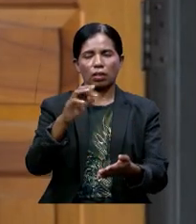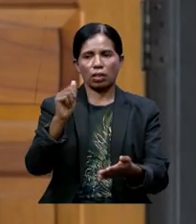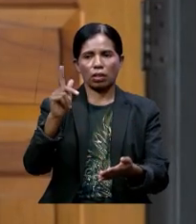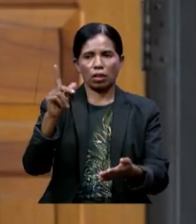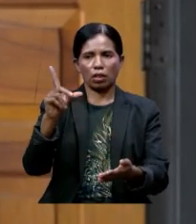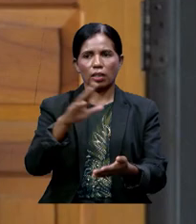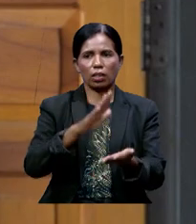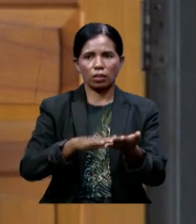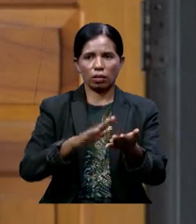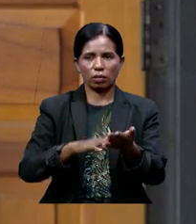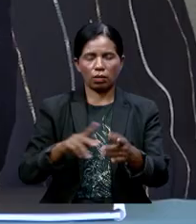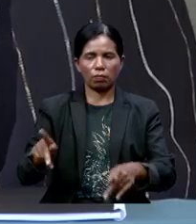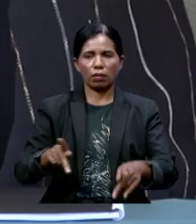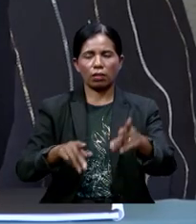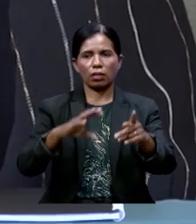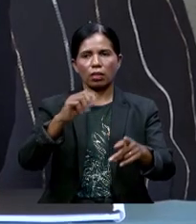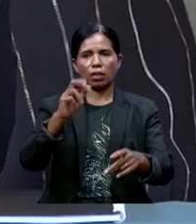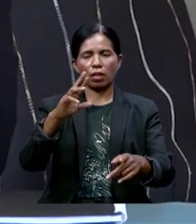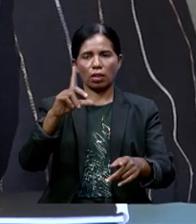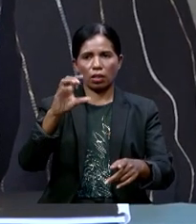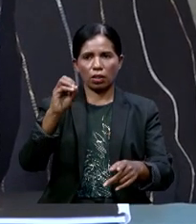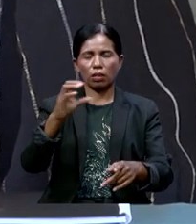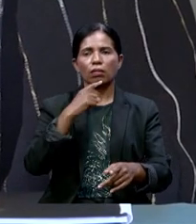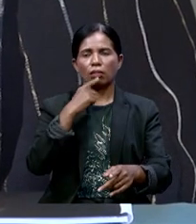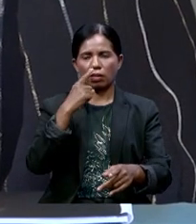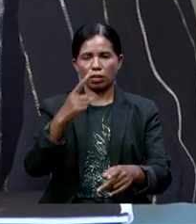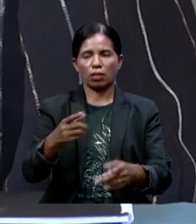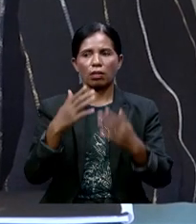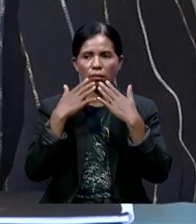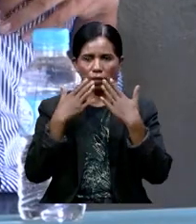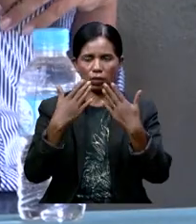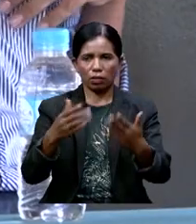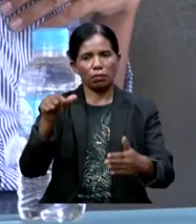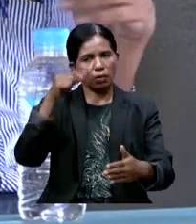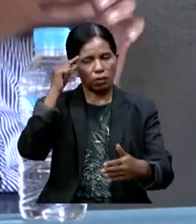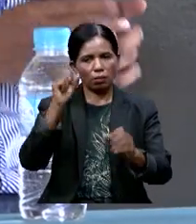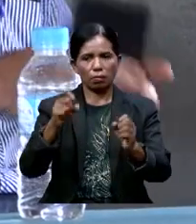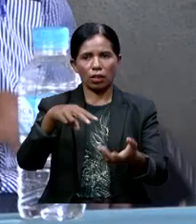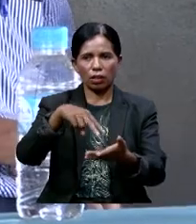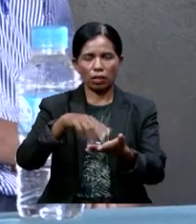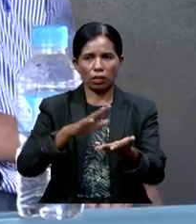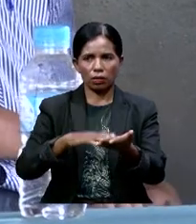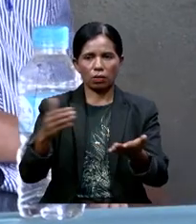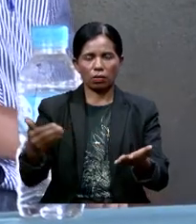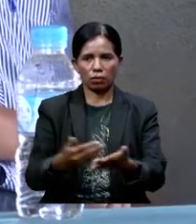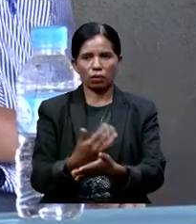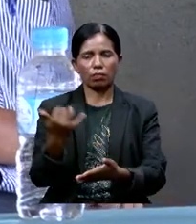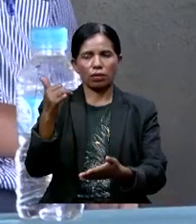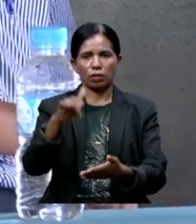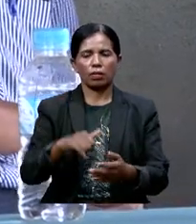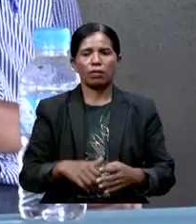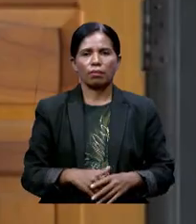Escola Secundária Geral Público, Carlos Lemos Arda Trailaca, agradece para o governo, também pela Rede Escola Fumba Sira.